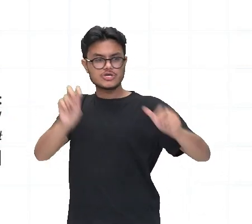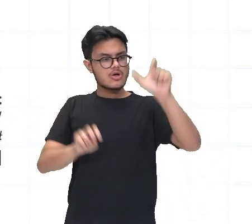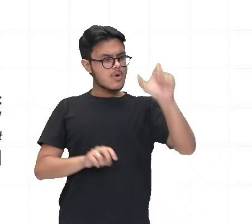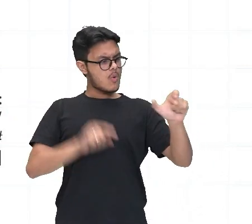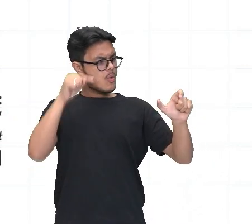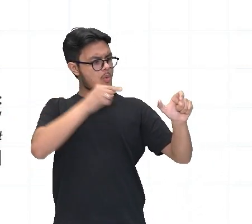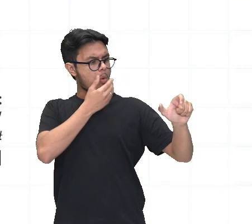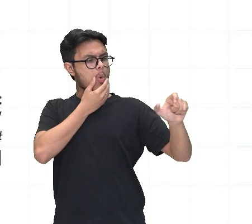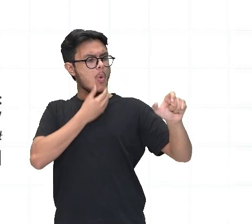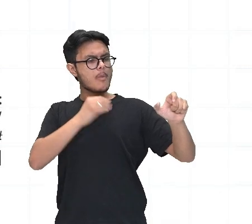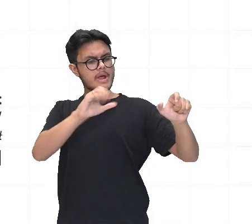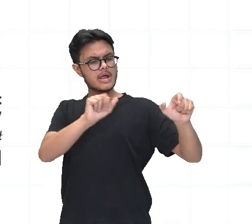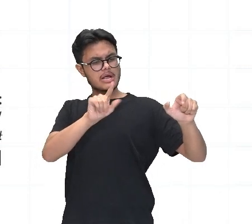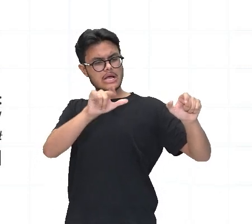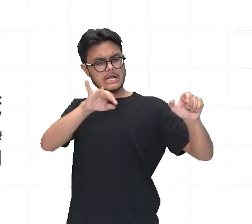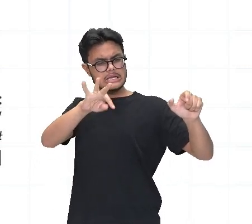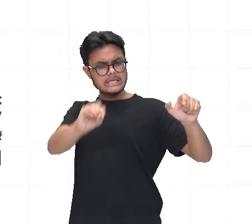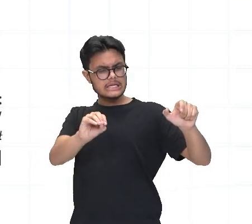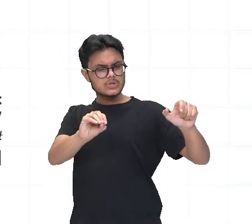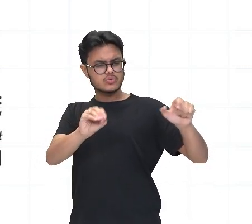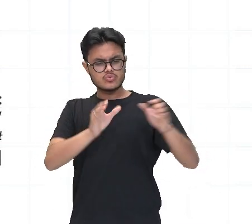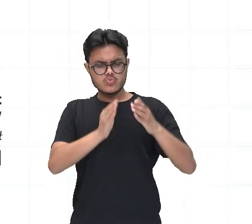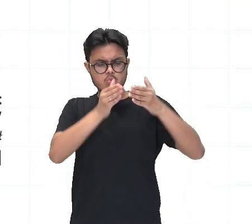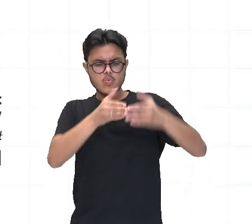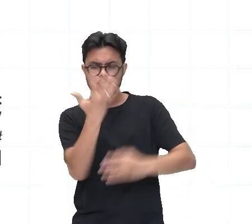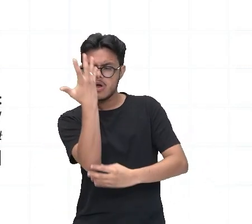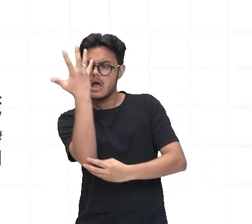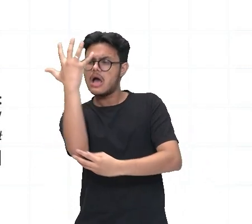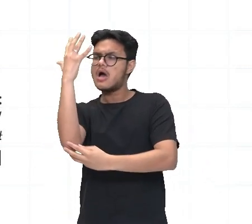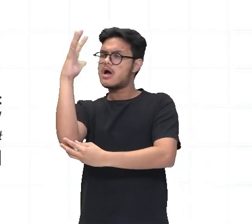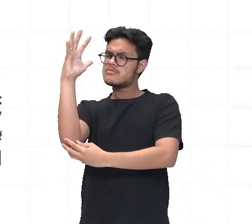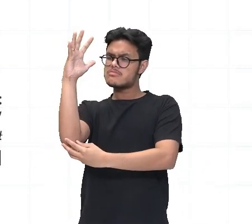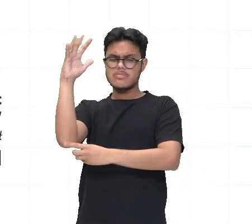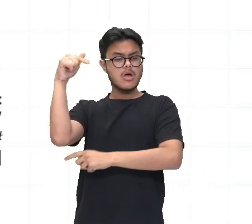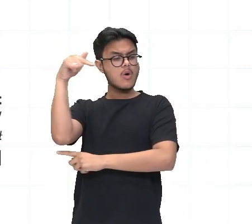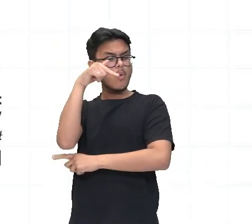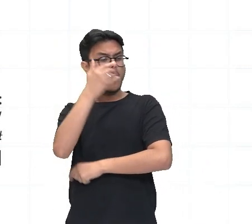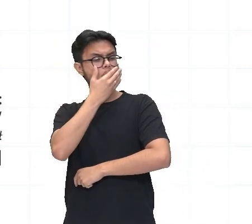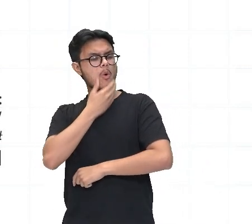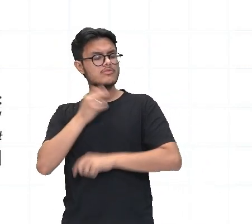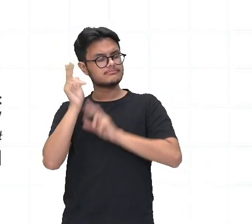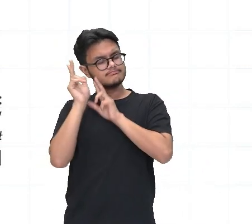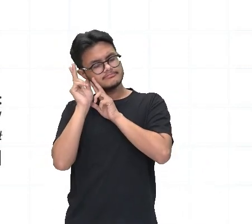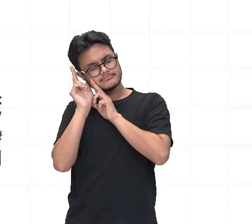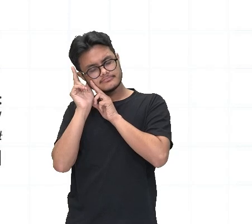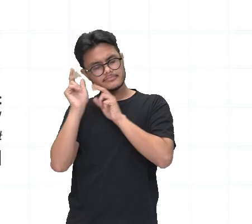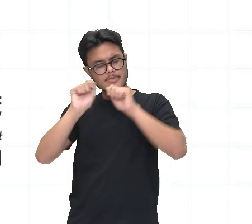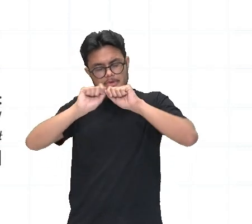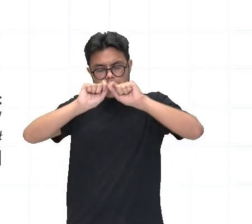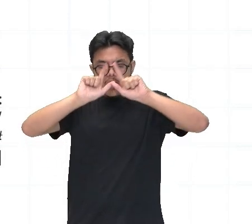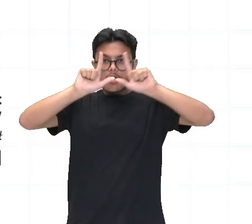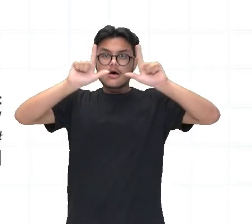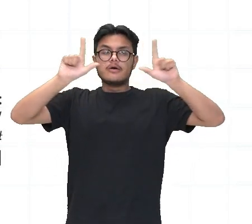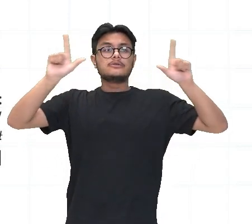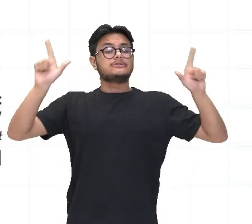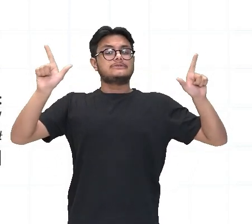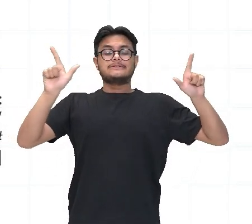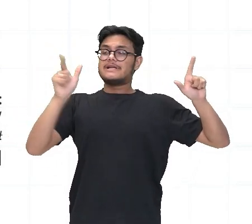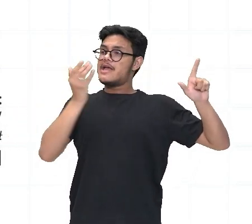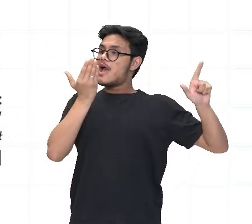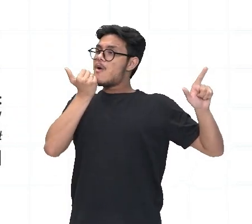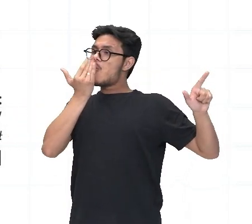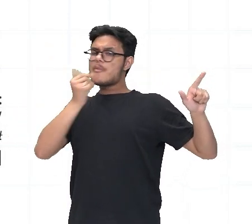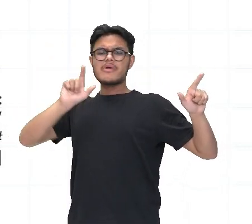da árvore. Era tarde e Carlito dormia. Acordou e comeu carne de